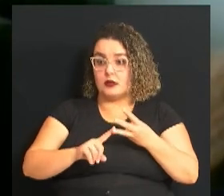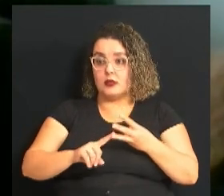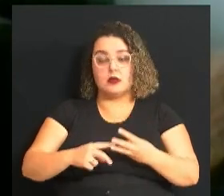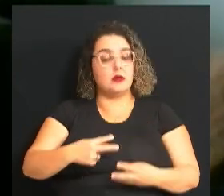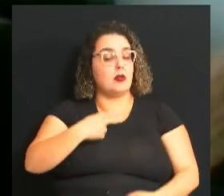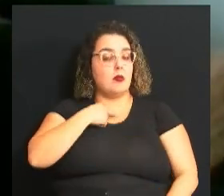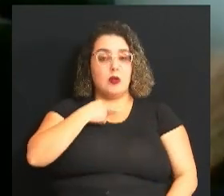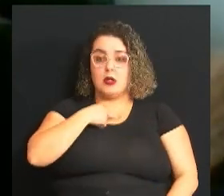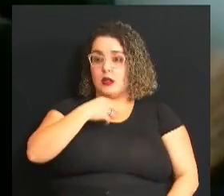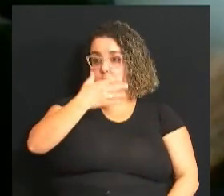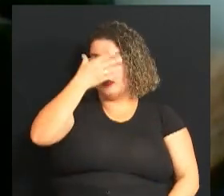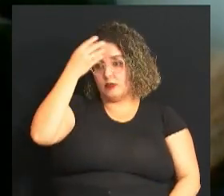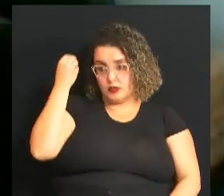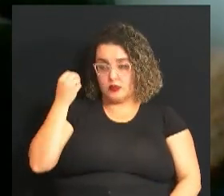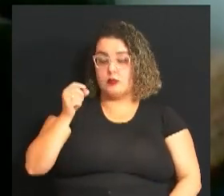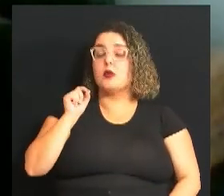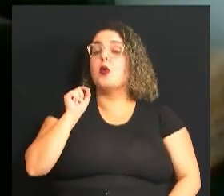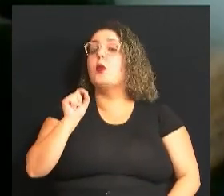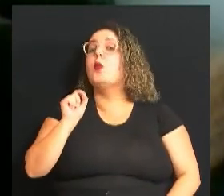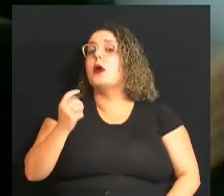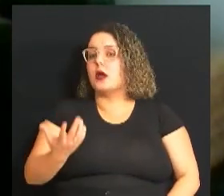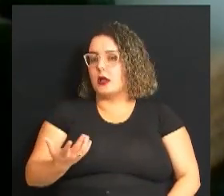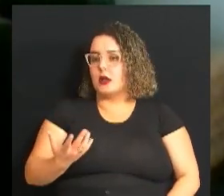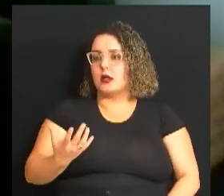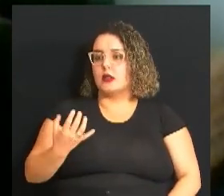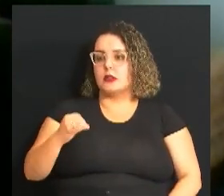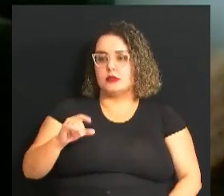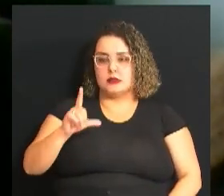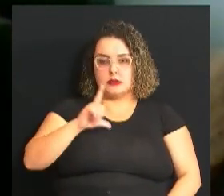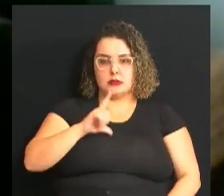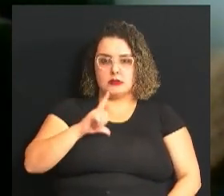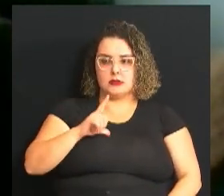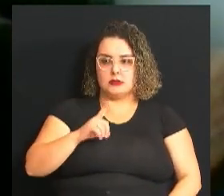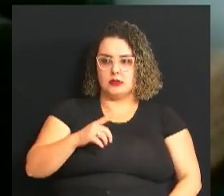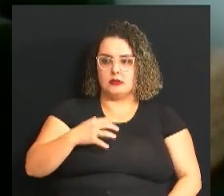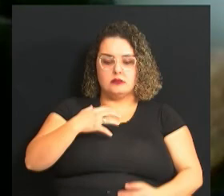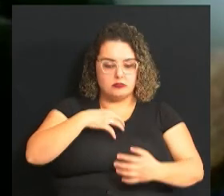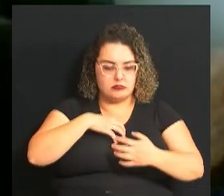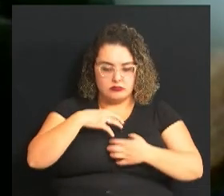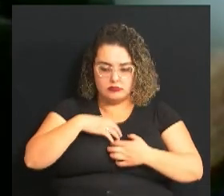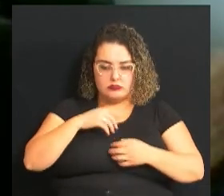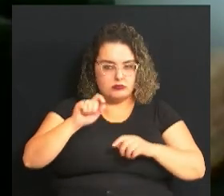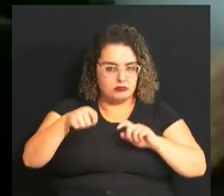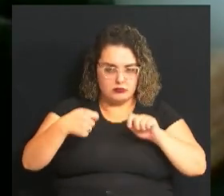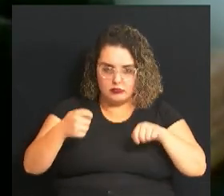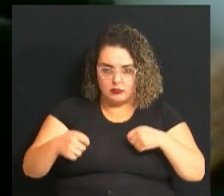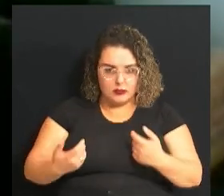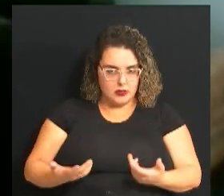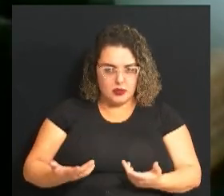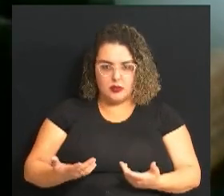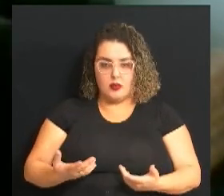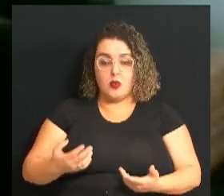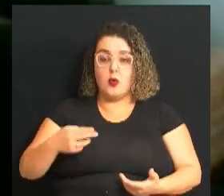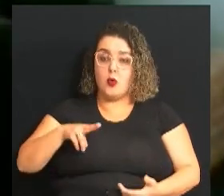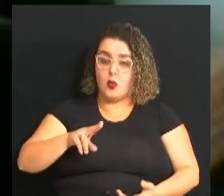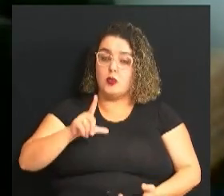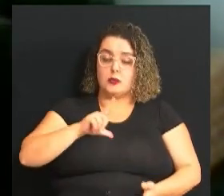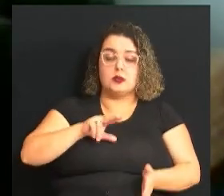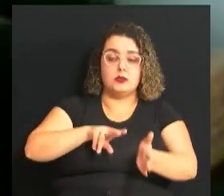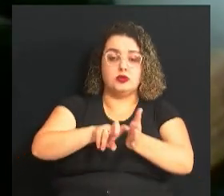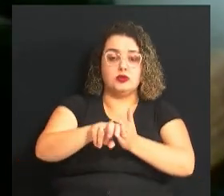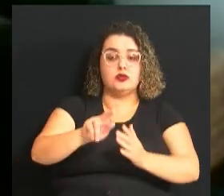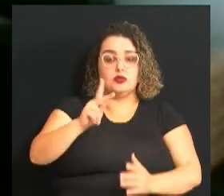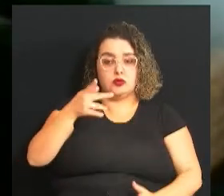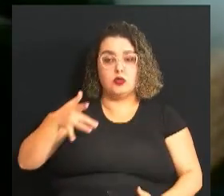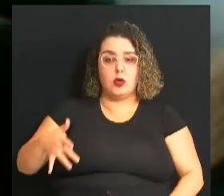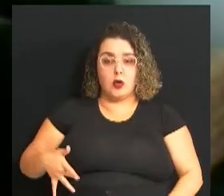esquecer é, se você tem alguma dessas manifestações que eu comentei, ou se você tem um diagnóstico de hepatite, procure